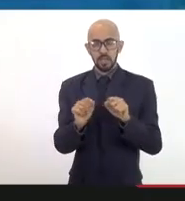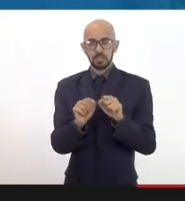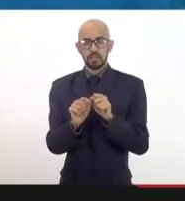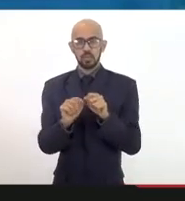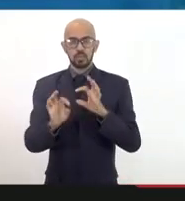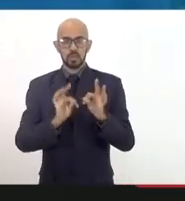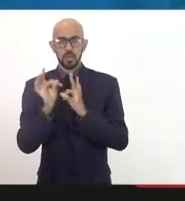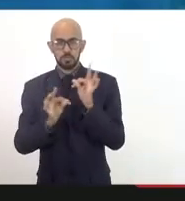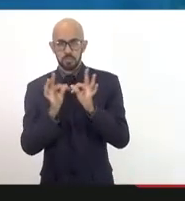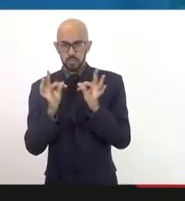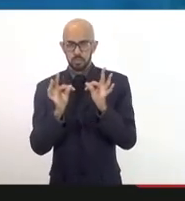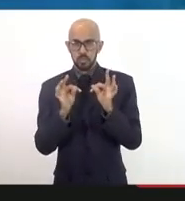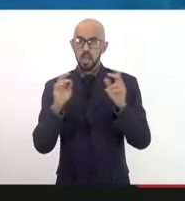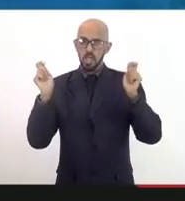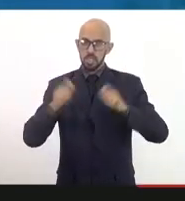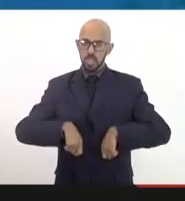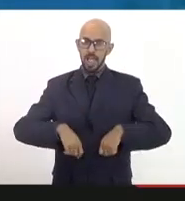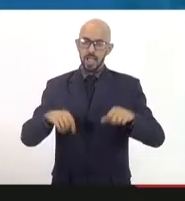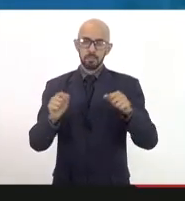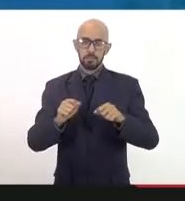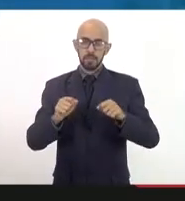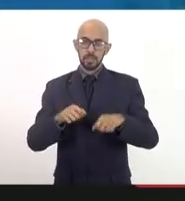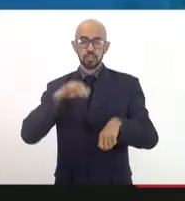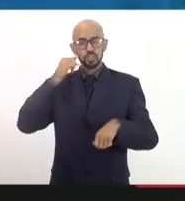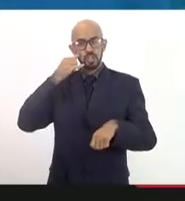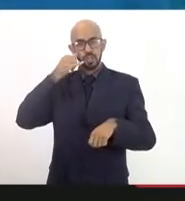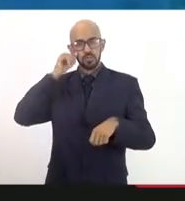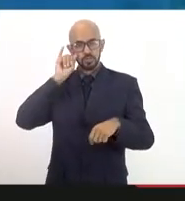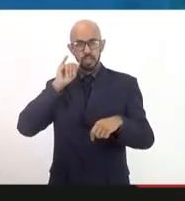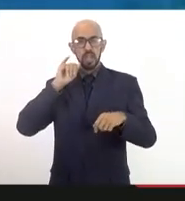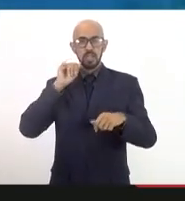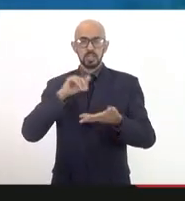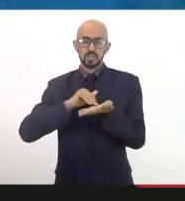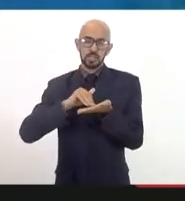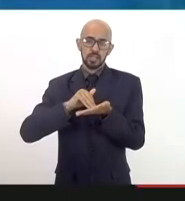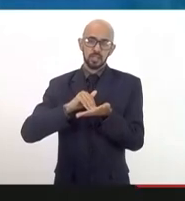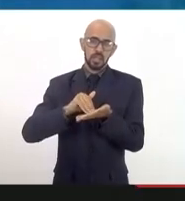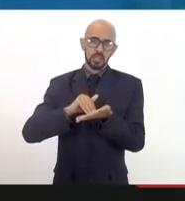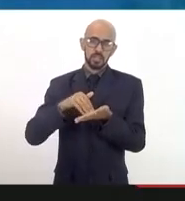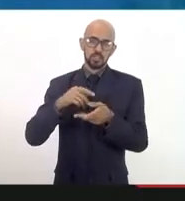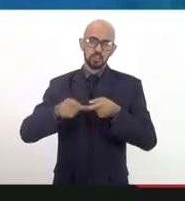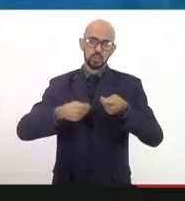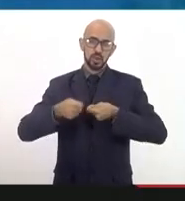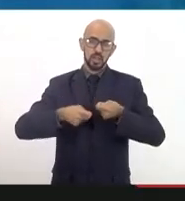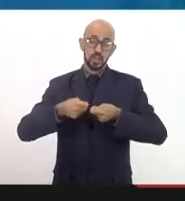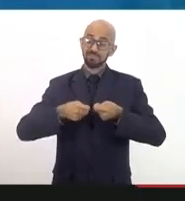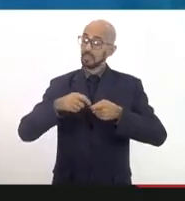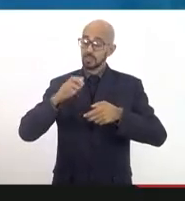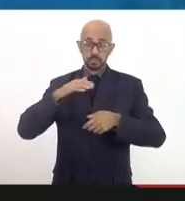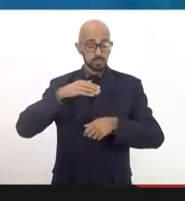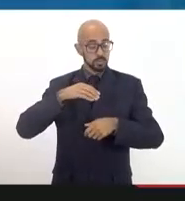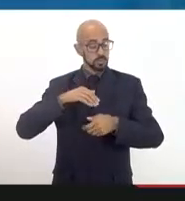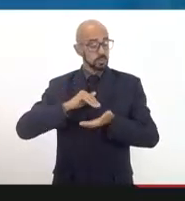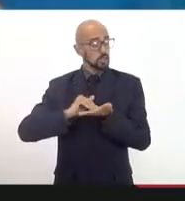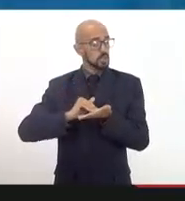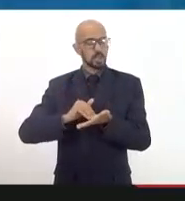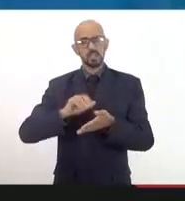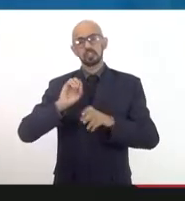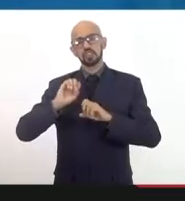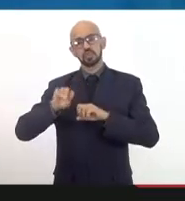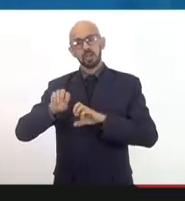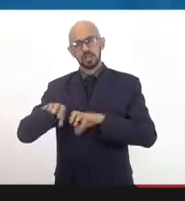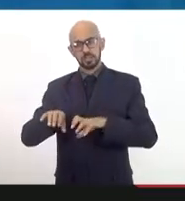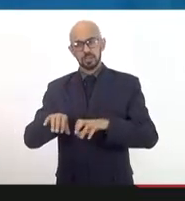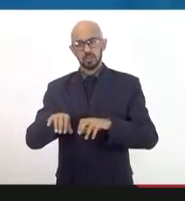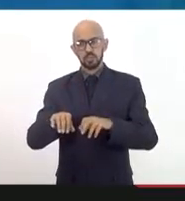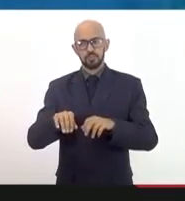é possível prevenir, é preciso que a Secretaria de Educação ajude um pouco mais. Nós tentamos fazer de algumas maneiras, temos uma cartilha que eu queria mostrar para